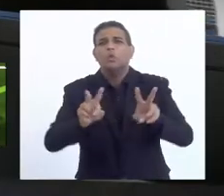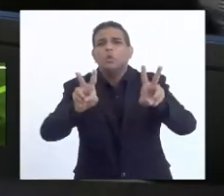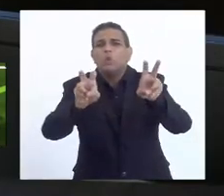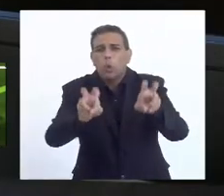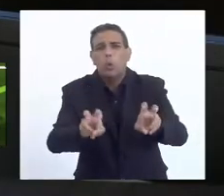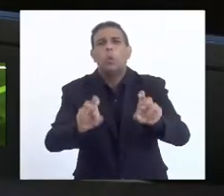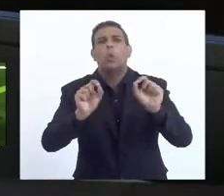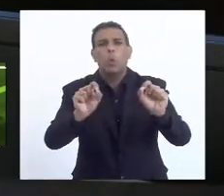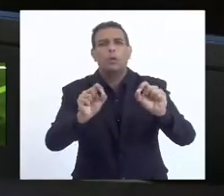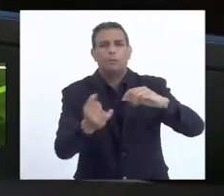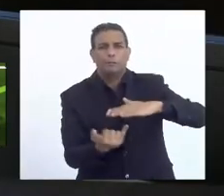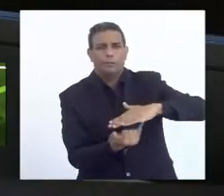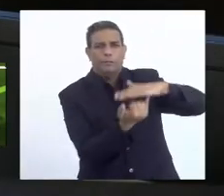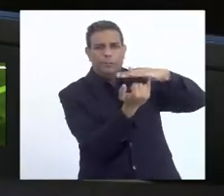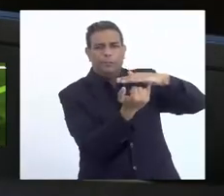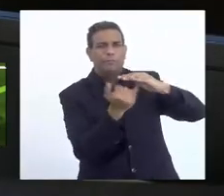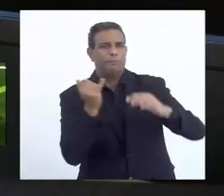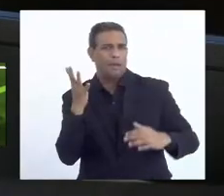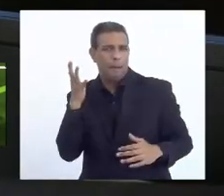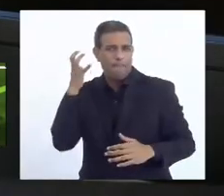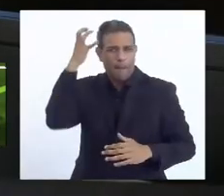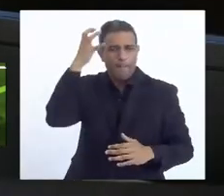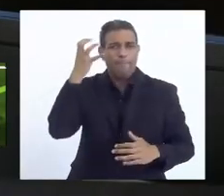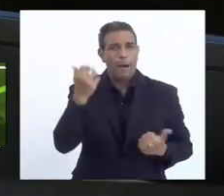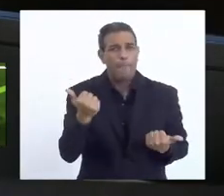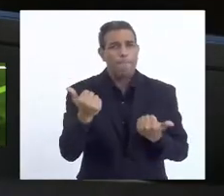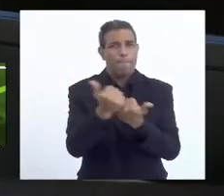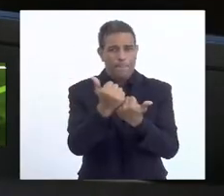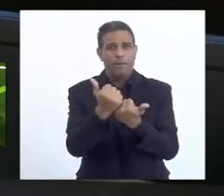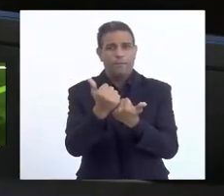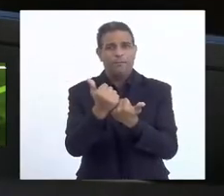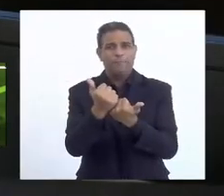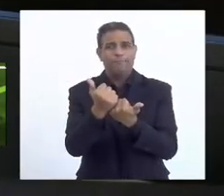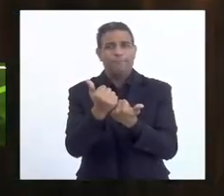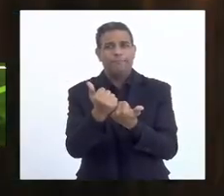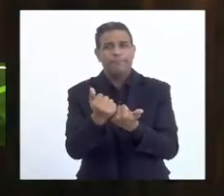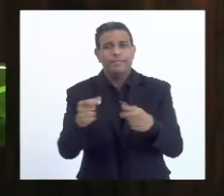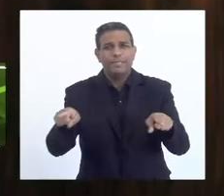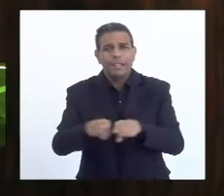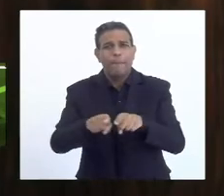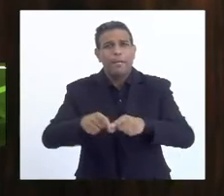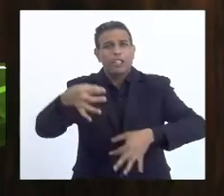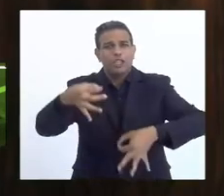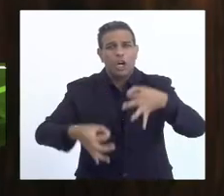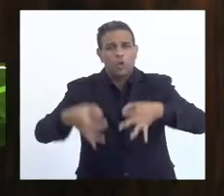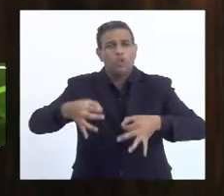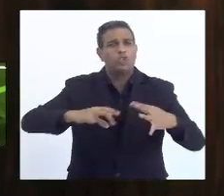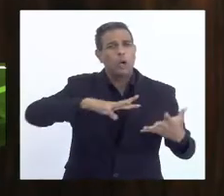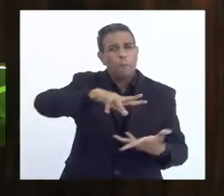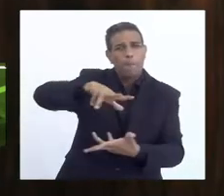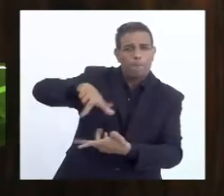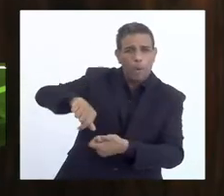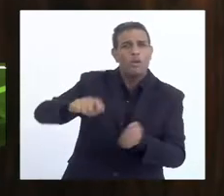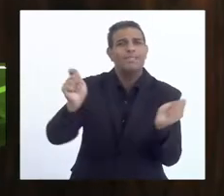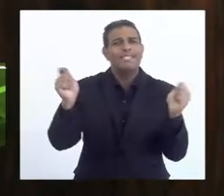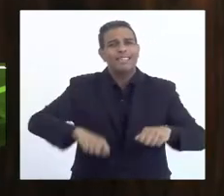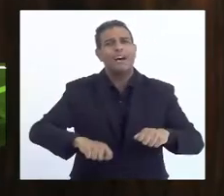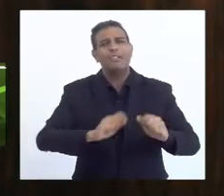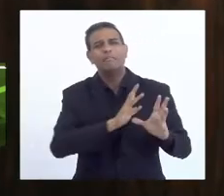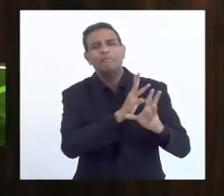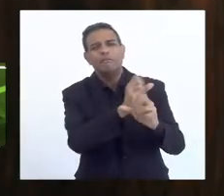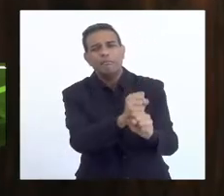feito pelo Instituto Marielle Franco, com apoio da Terra de Direitos e da Justiça Global, que contabilizou